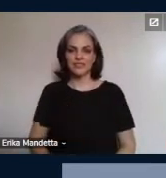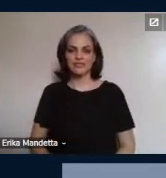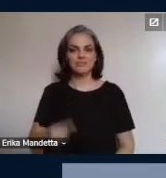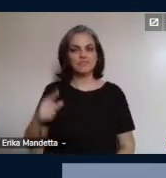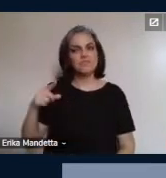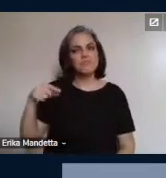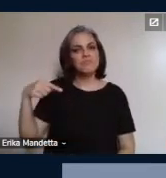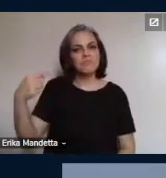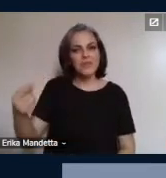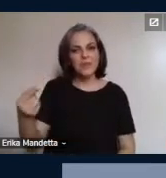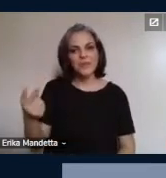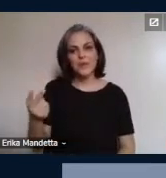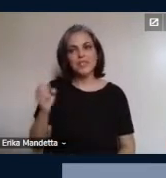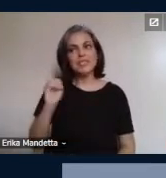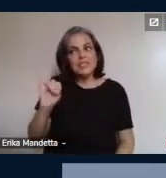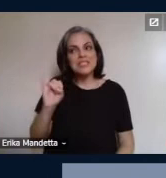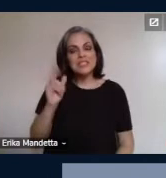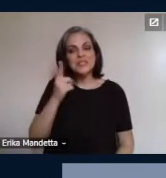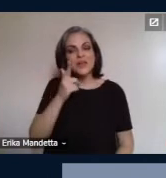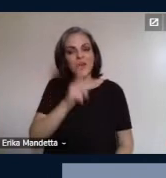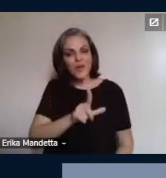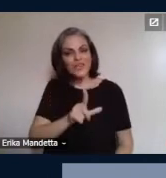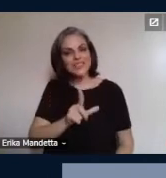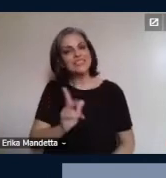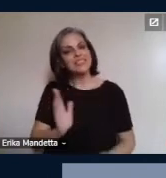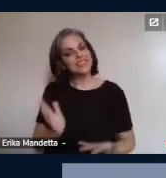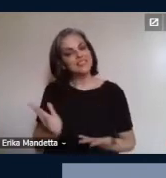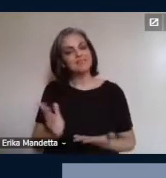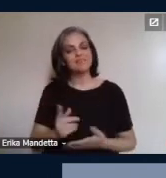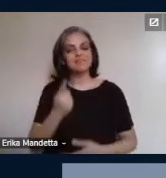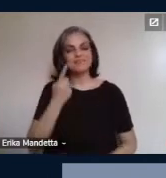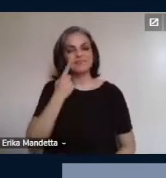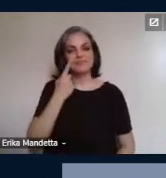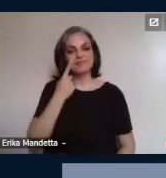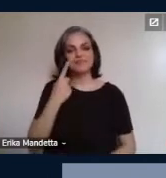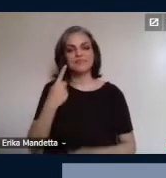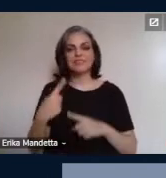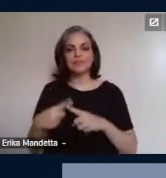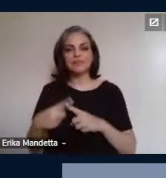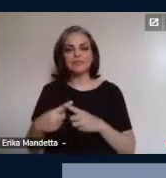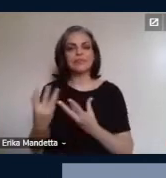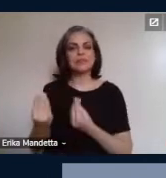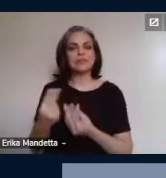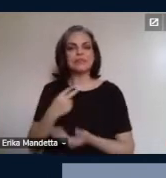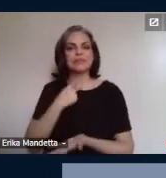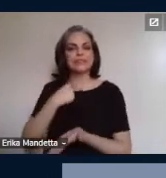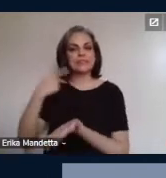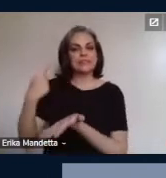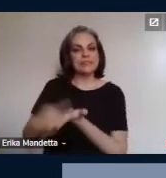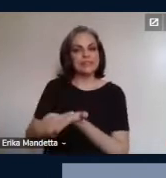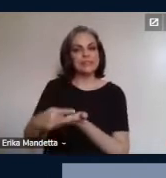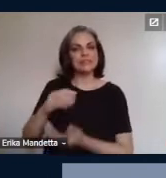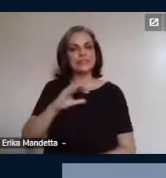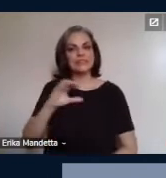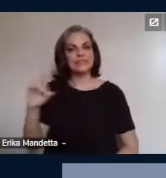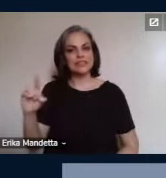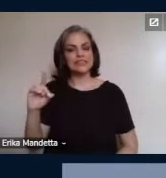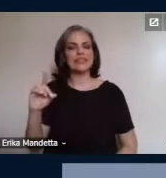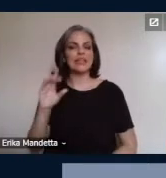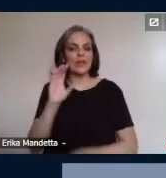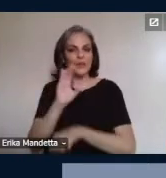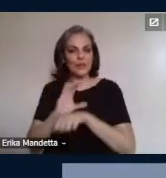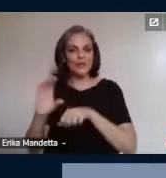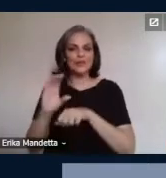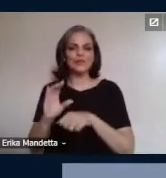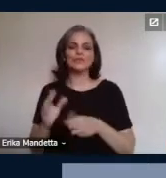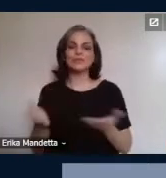pouco, se ela conseguir também se desfazer de todos os seus compromissos como coordenadora do curso. Queria